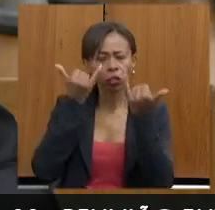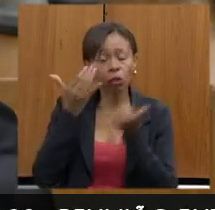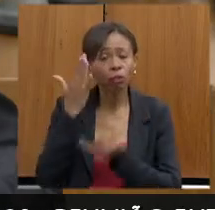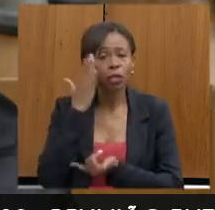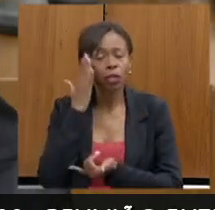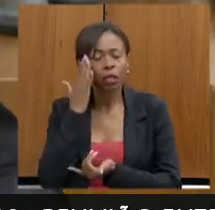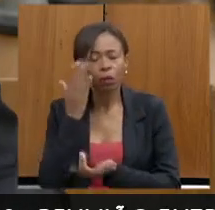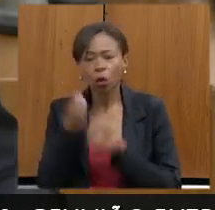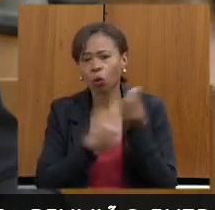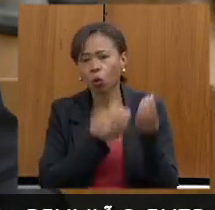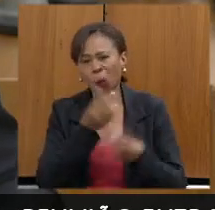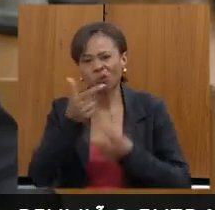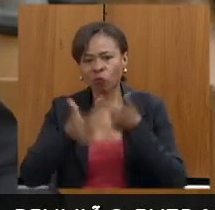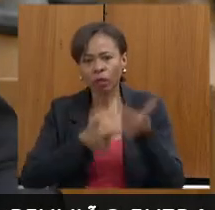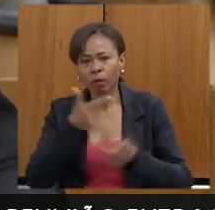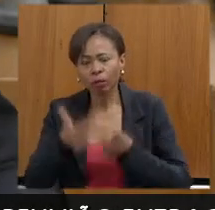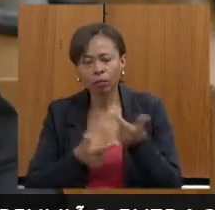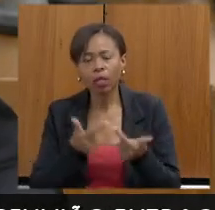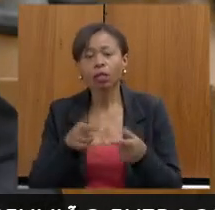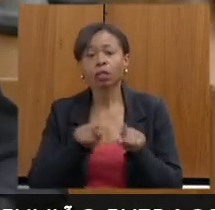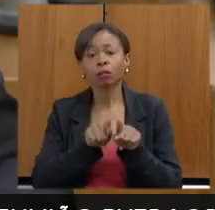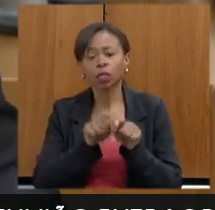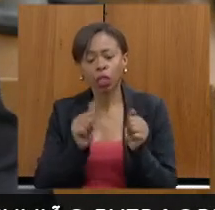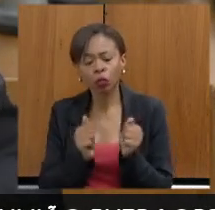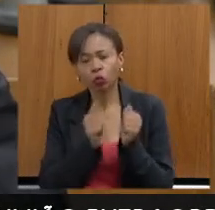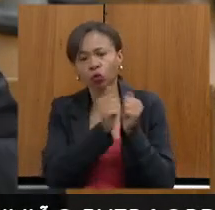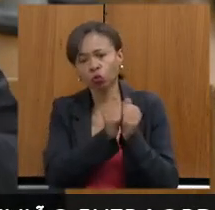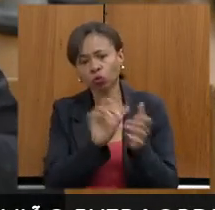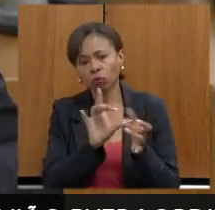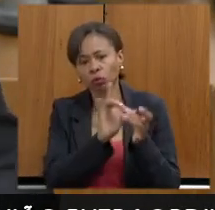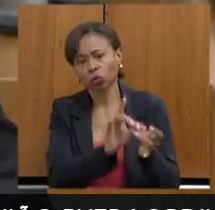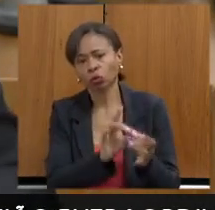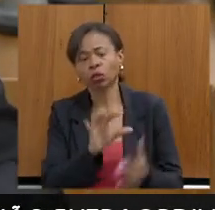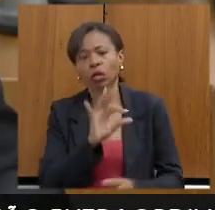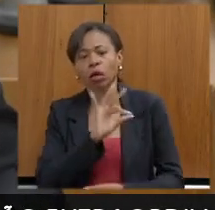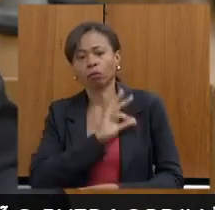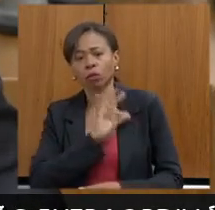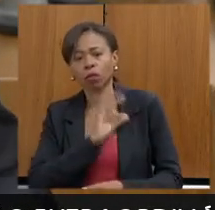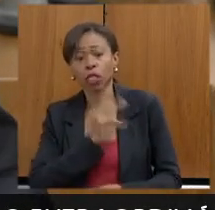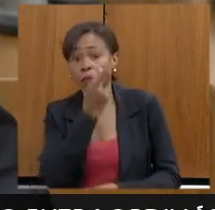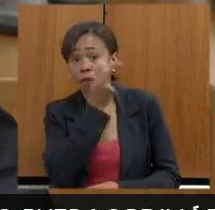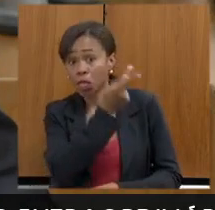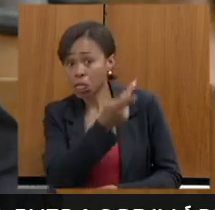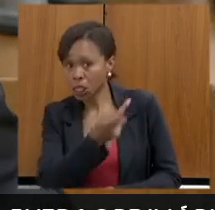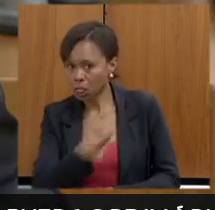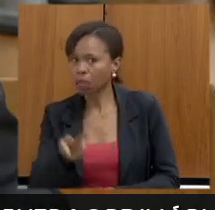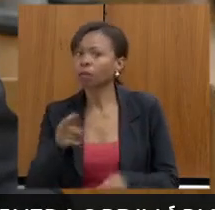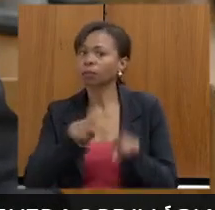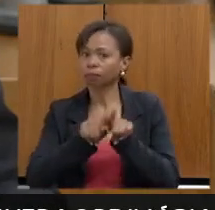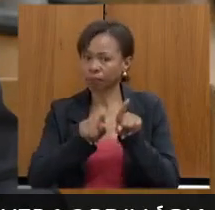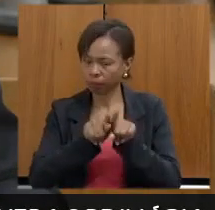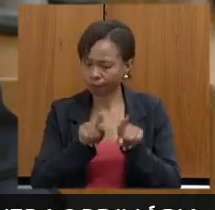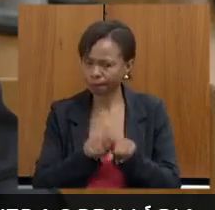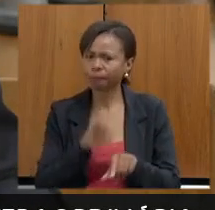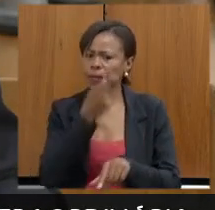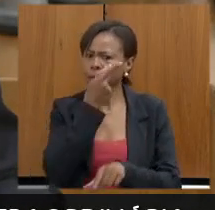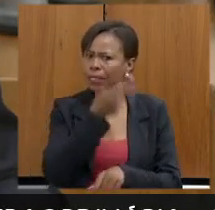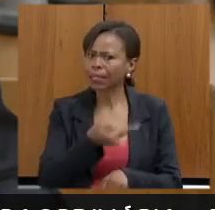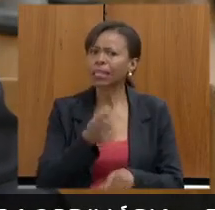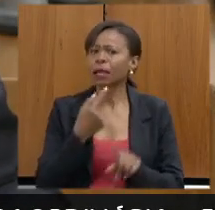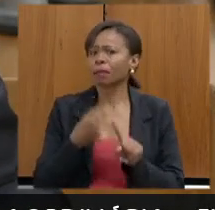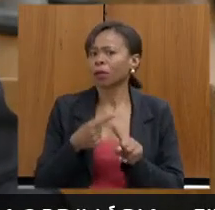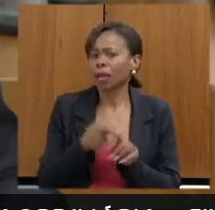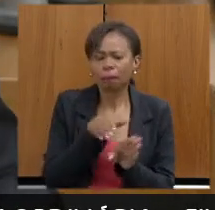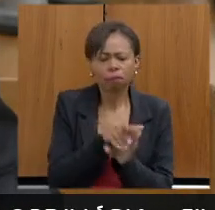melhor trabalho de estar junto à polícia é nossas visitas sempre fazemos questões está visitando as frações poder levar uma palavra